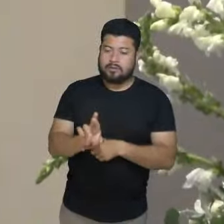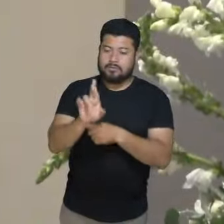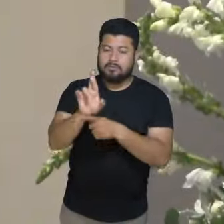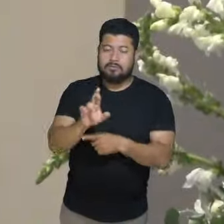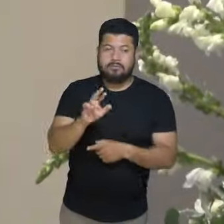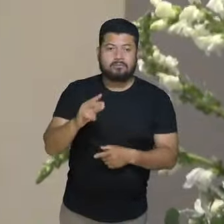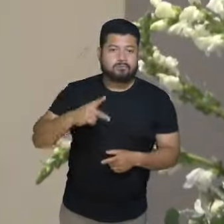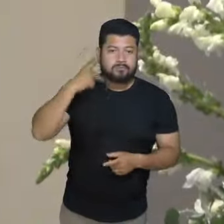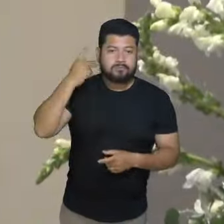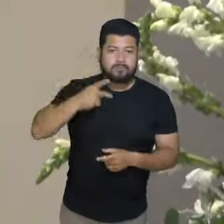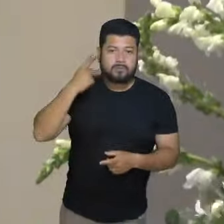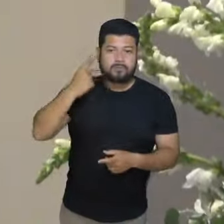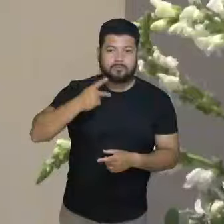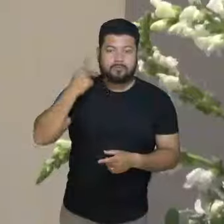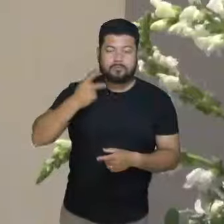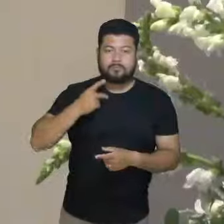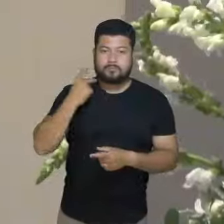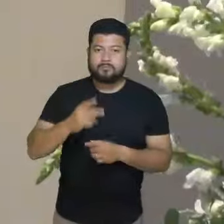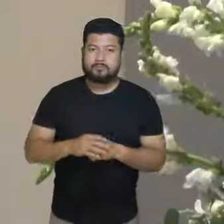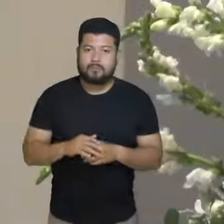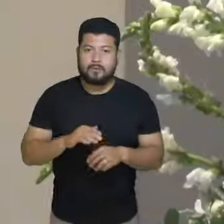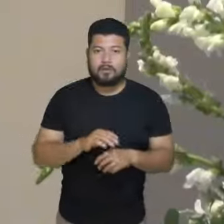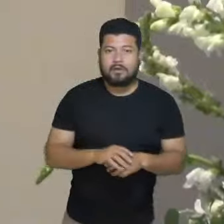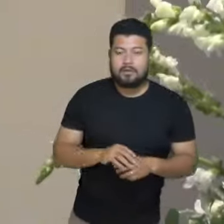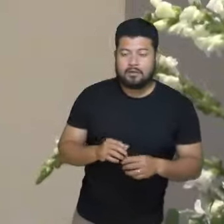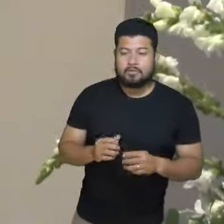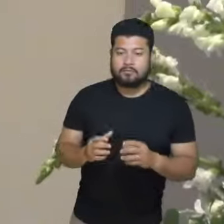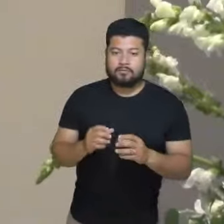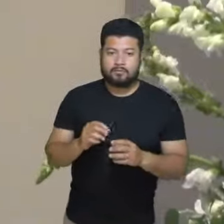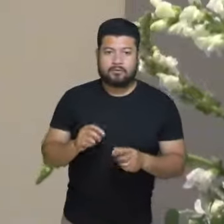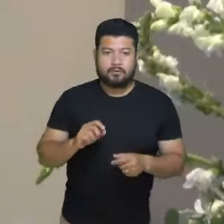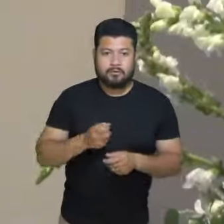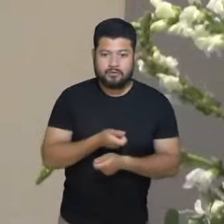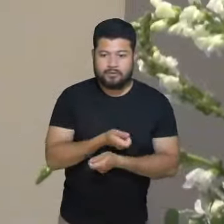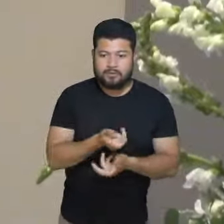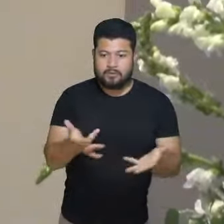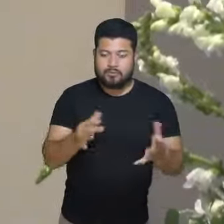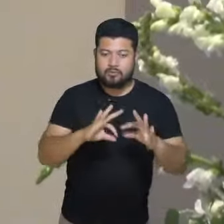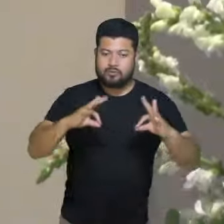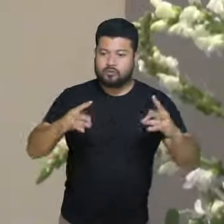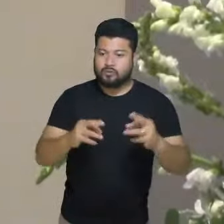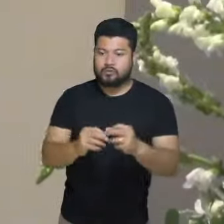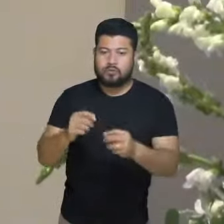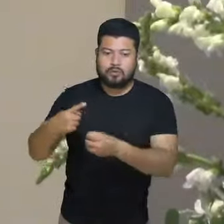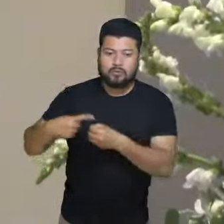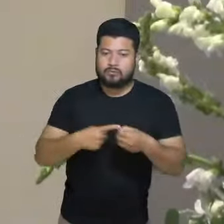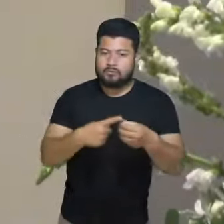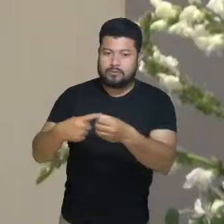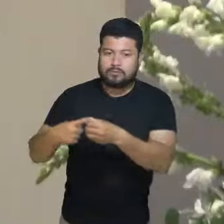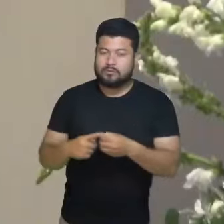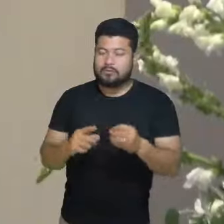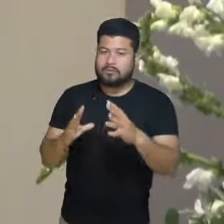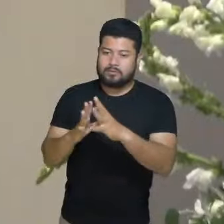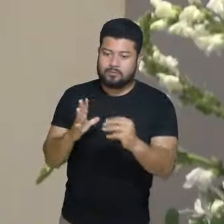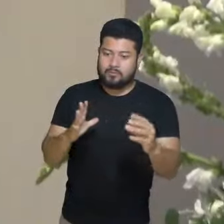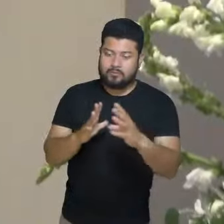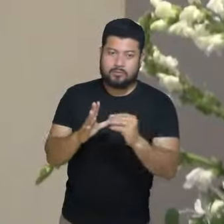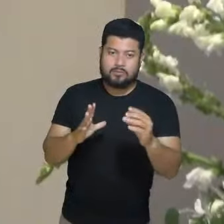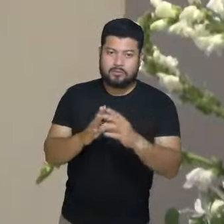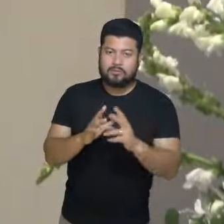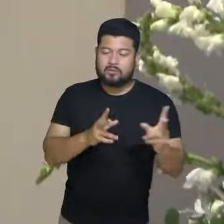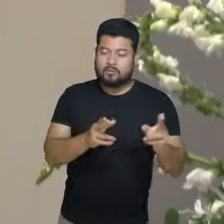replicando essa iniciativa pelos nossos municípios iniciando a partir daí a identificação de cenários e de